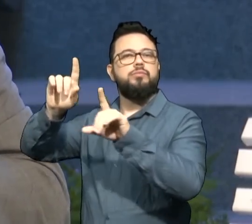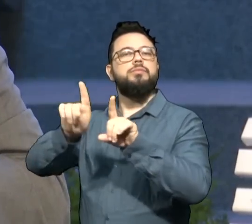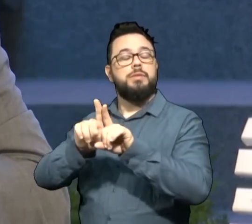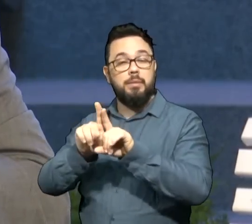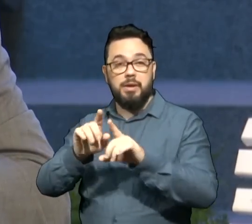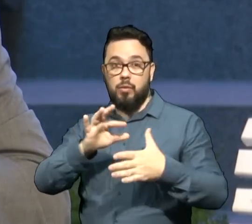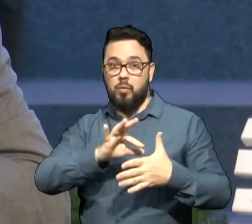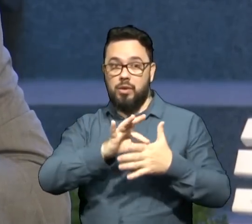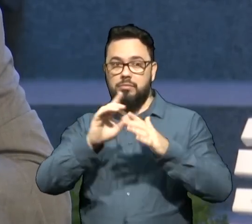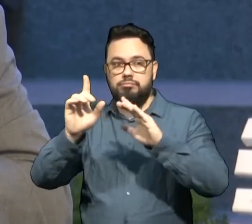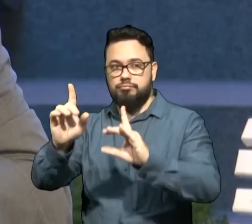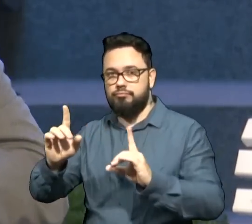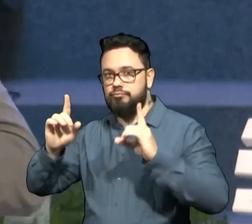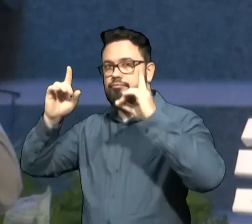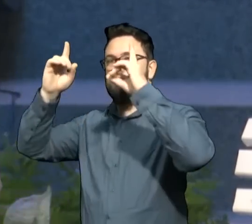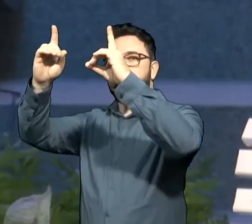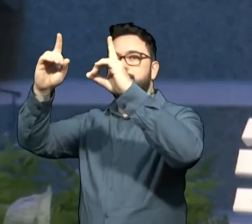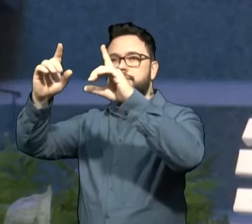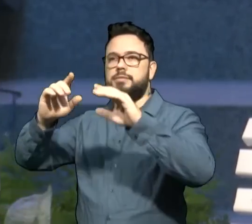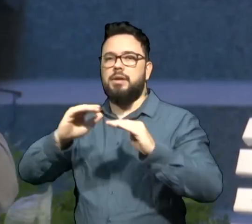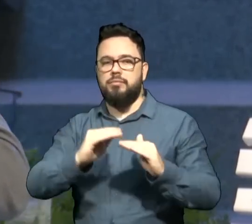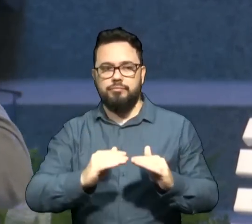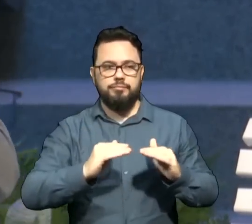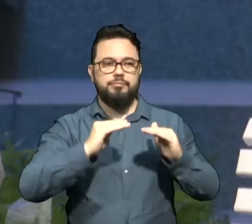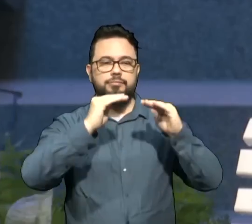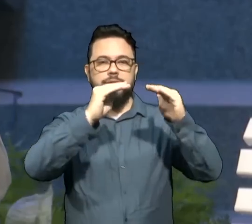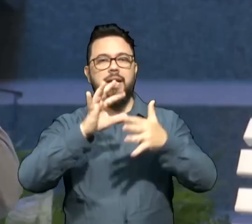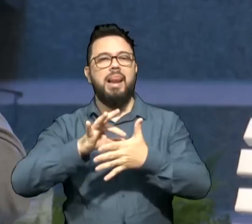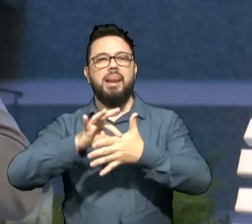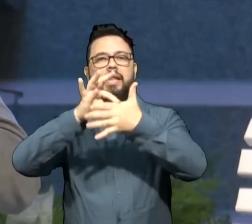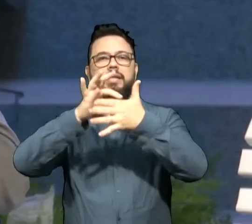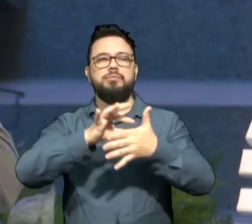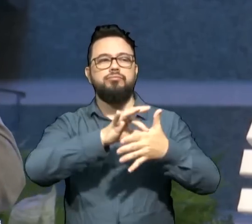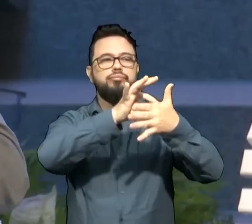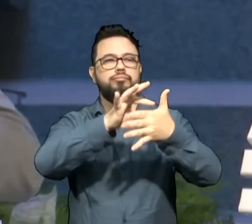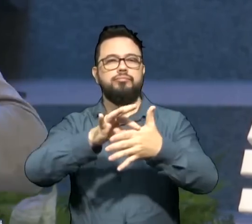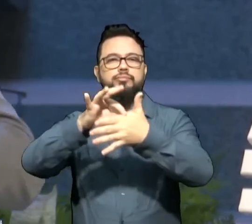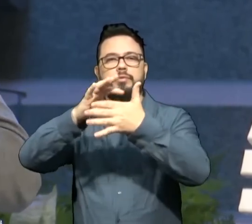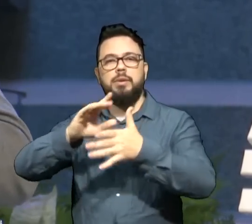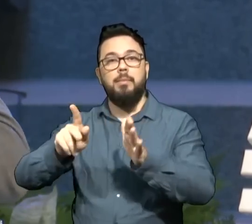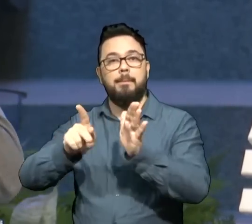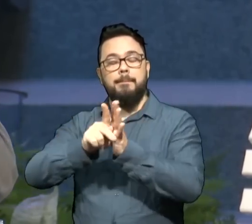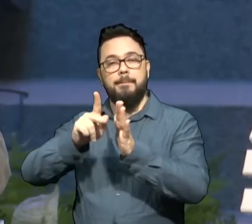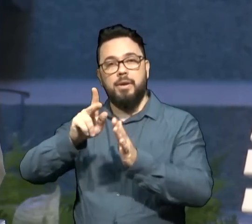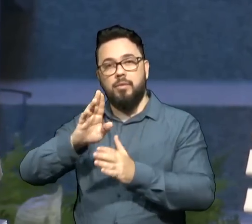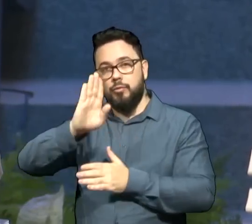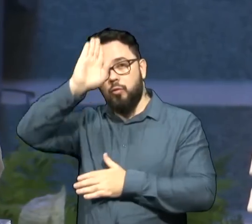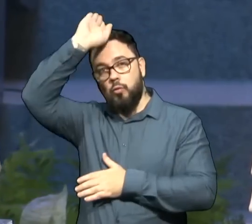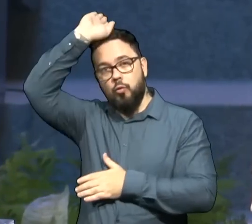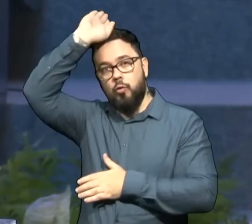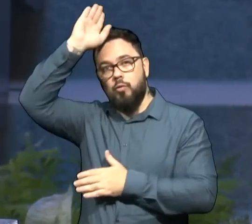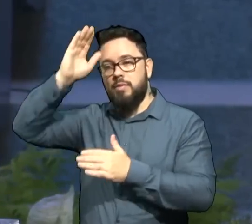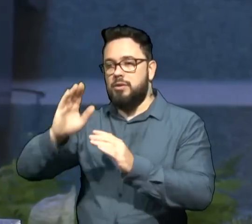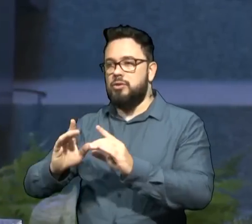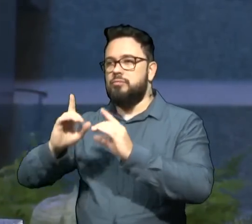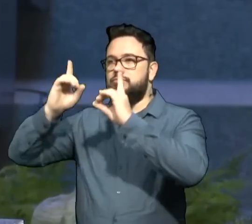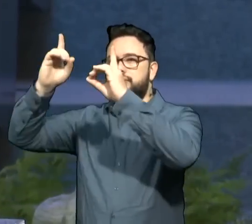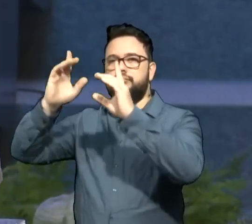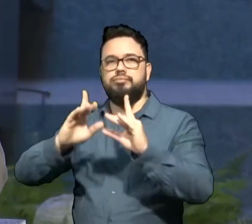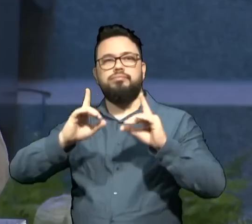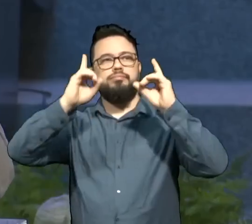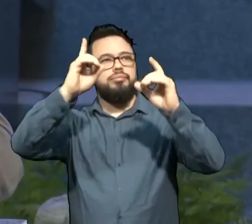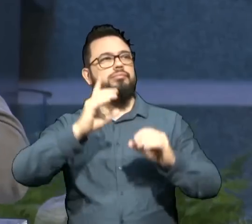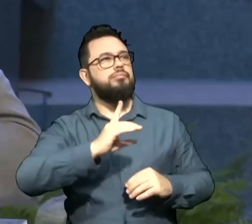considerado um Deus depois Tibério depois Calígula Nero todos os imperadores romanos foram considerados